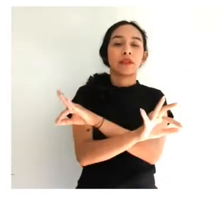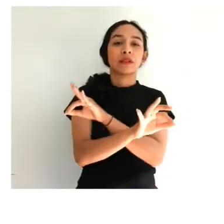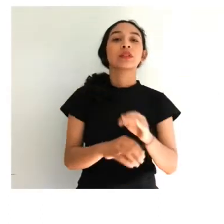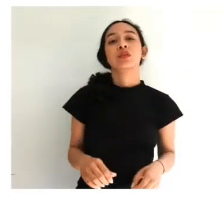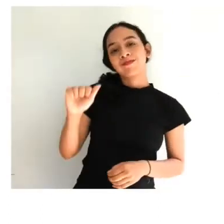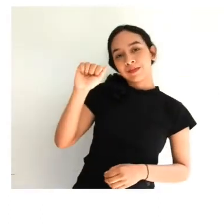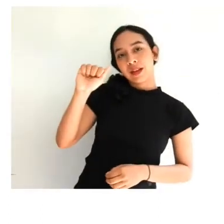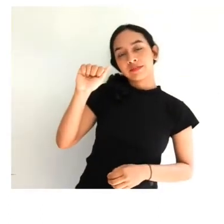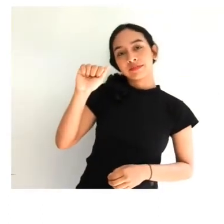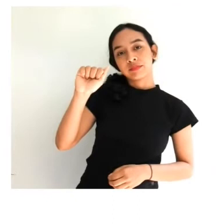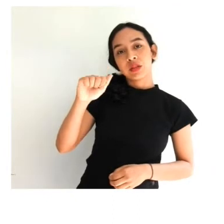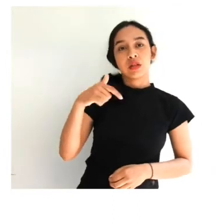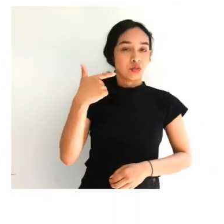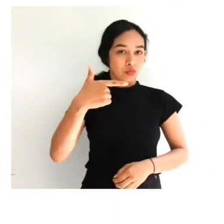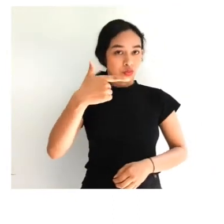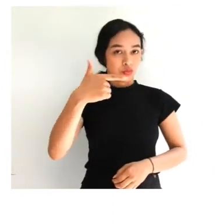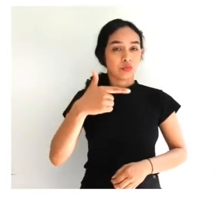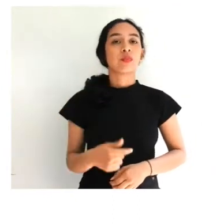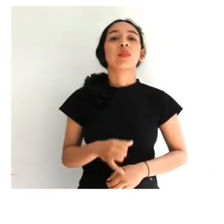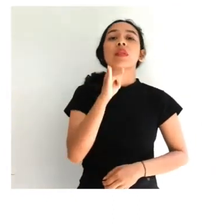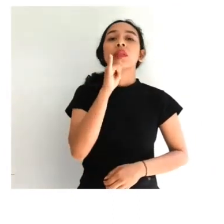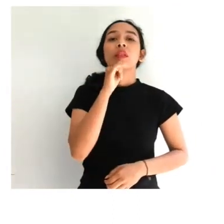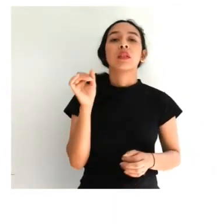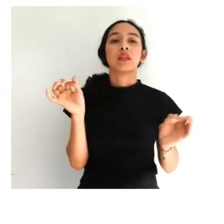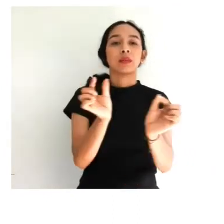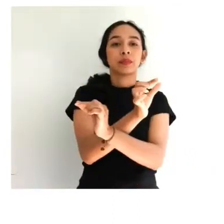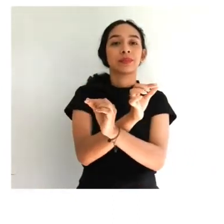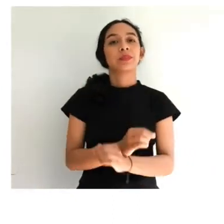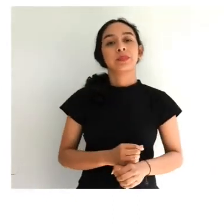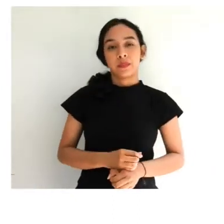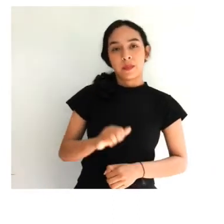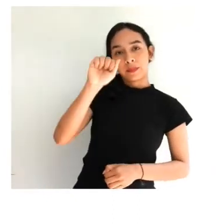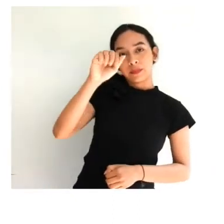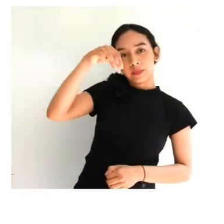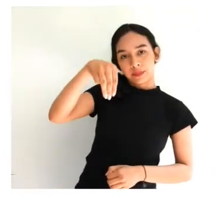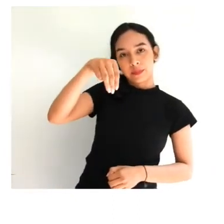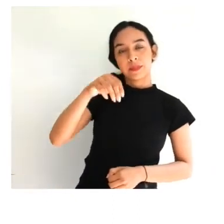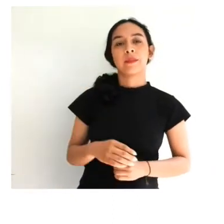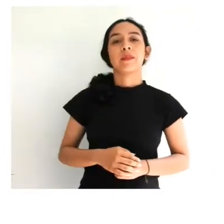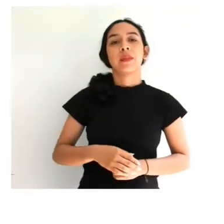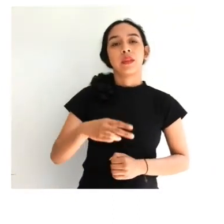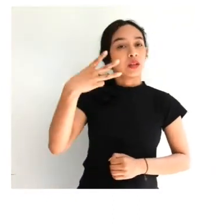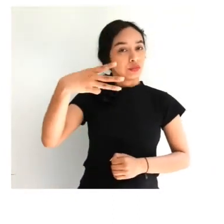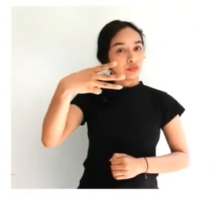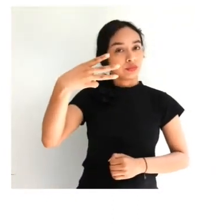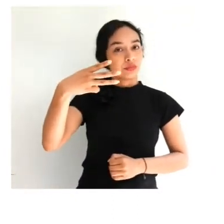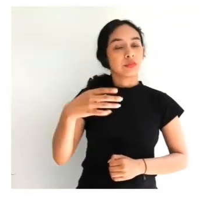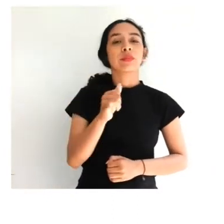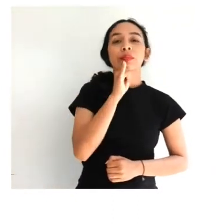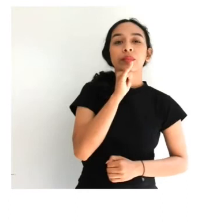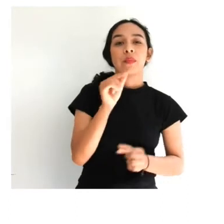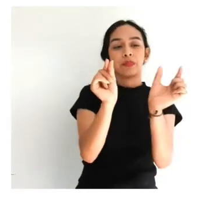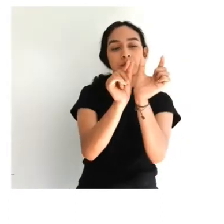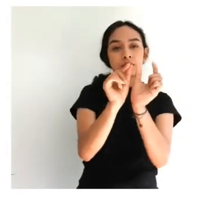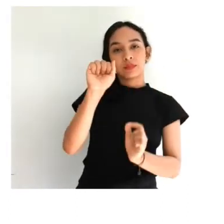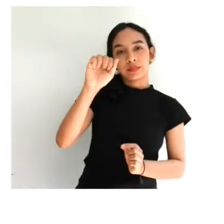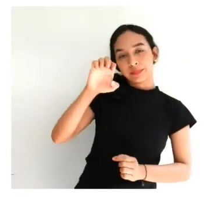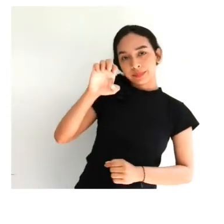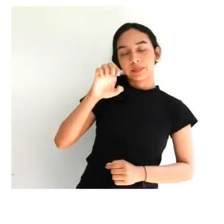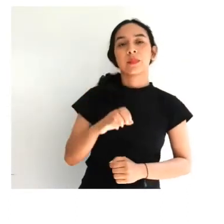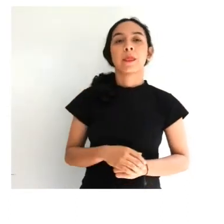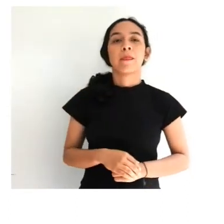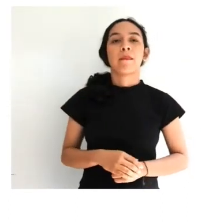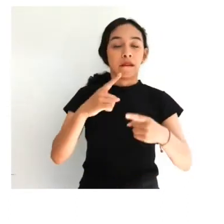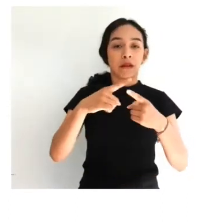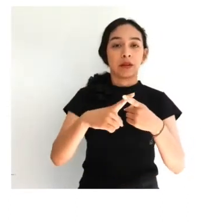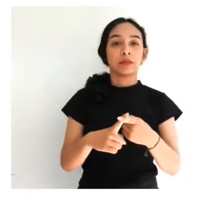termina com A, no segundo ela termina com AM e no terceiro com AI, porque